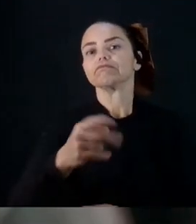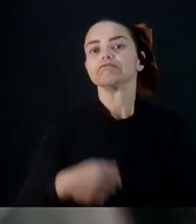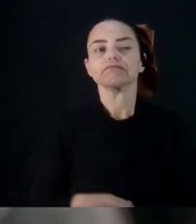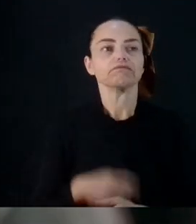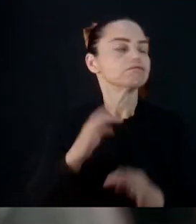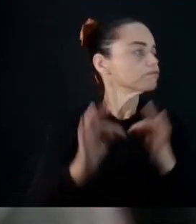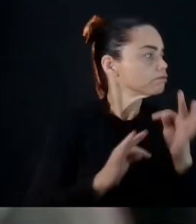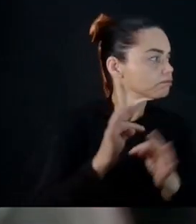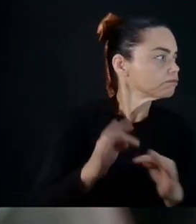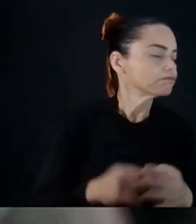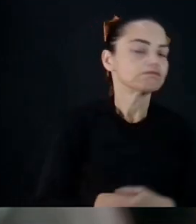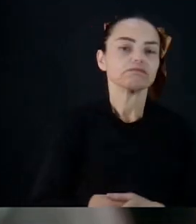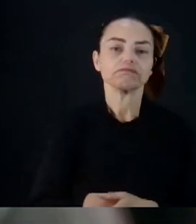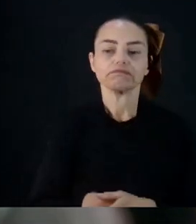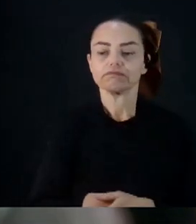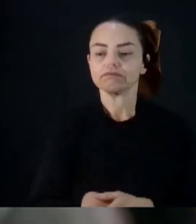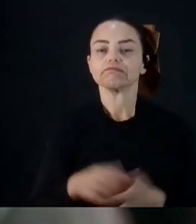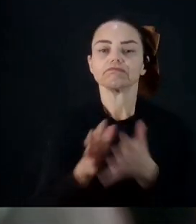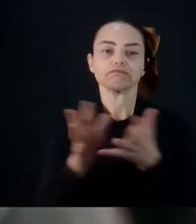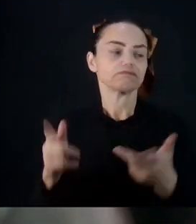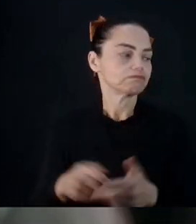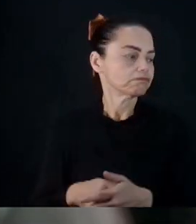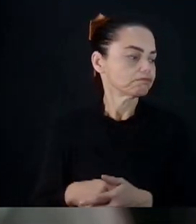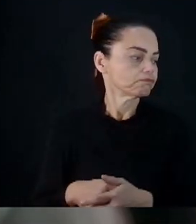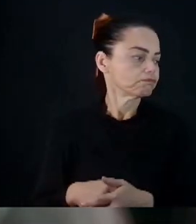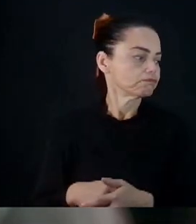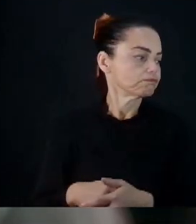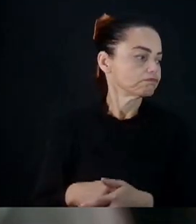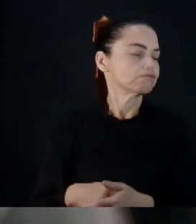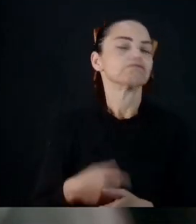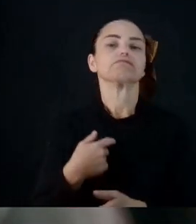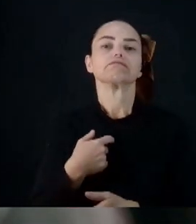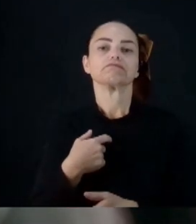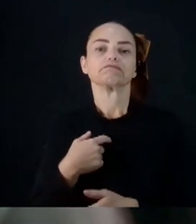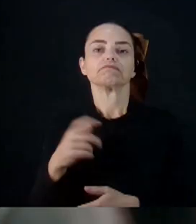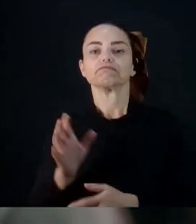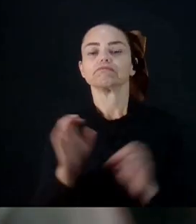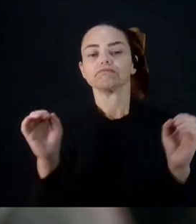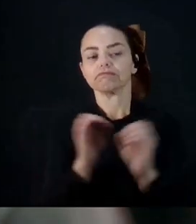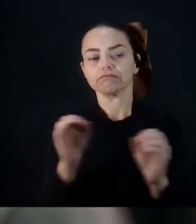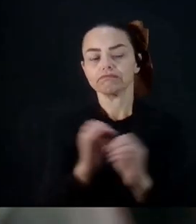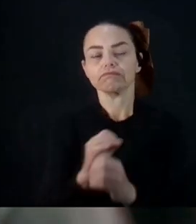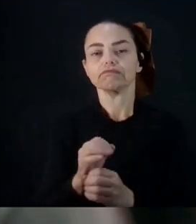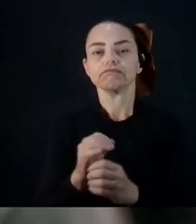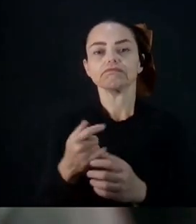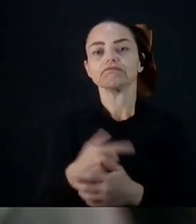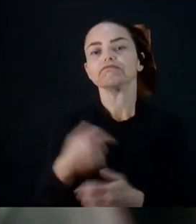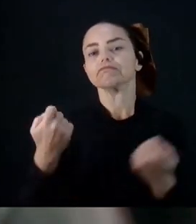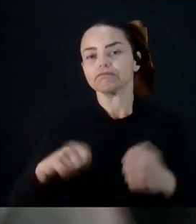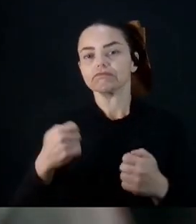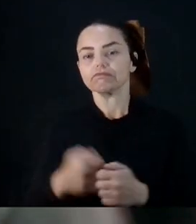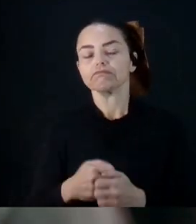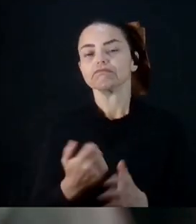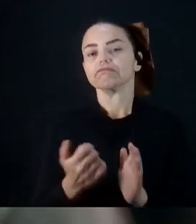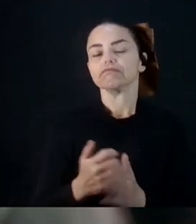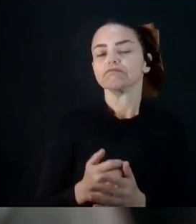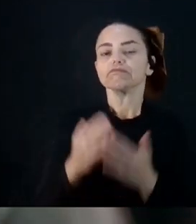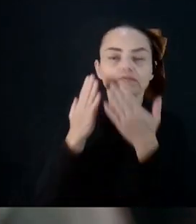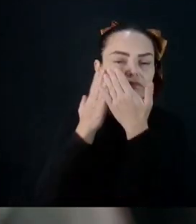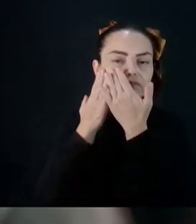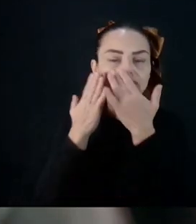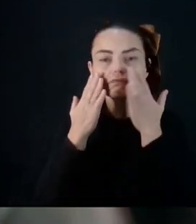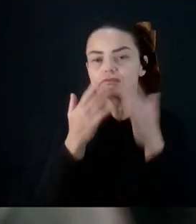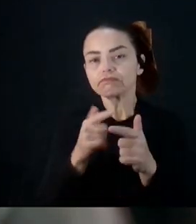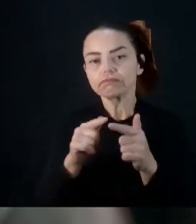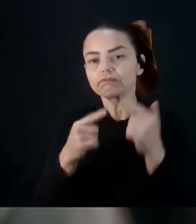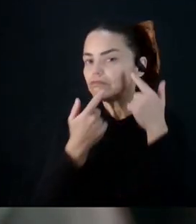tem tratamentos excelentes hoje em dia, que vai fazer com que ela não fique com marcas. Então precisa assim, iniciou a espinha, já